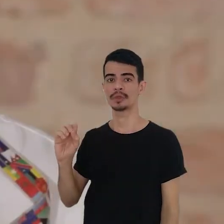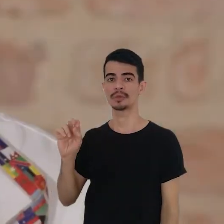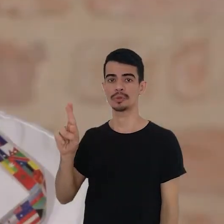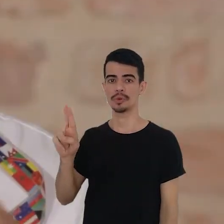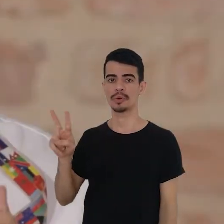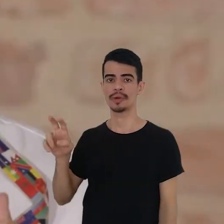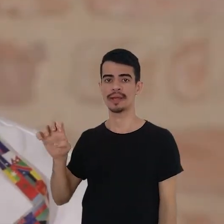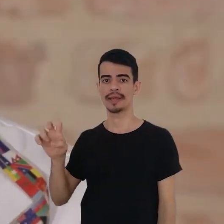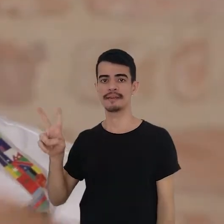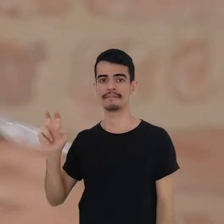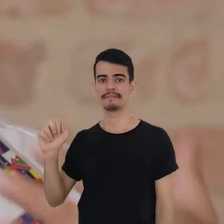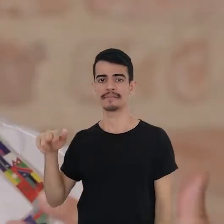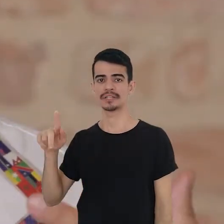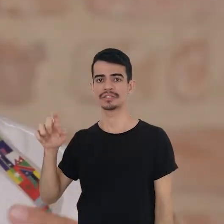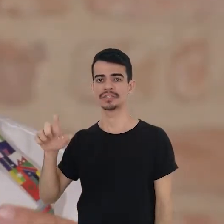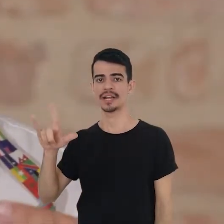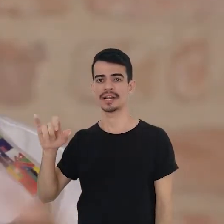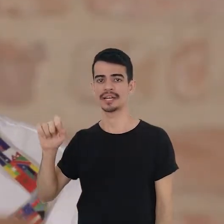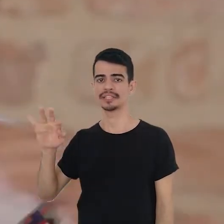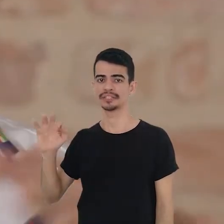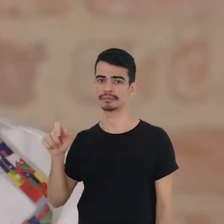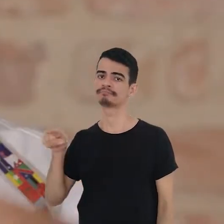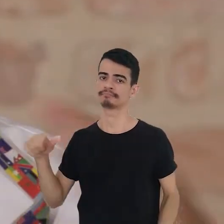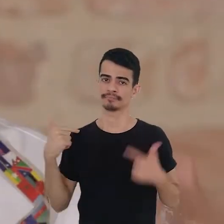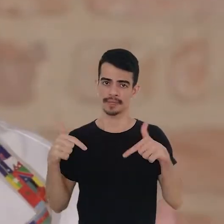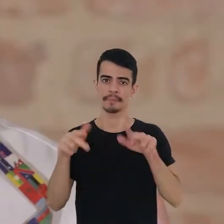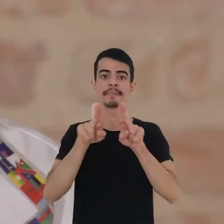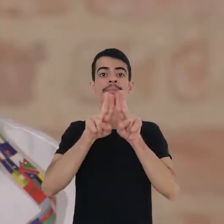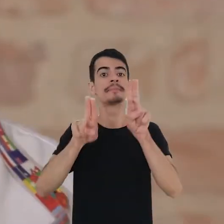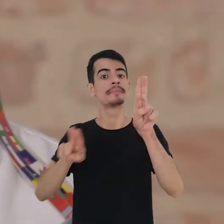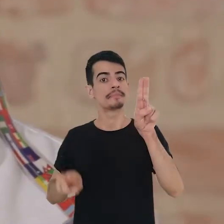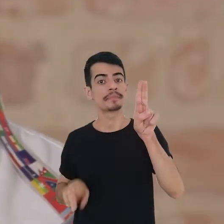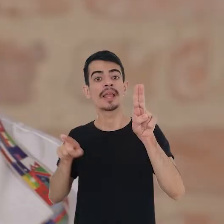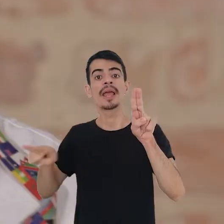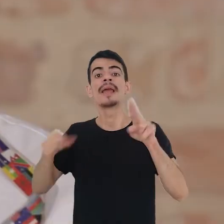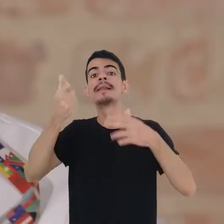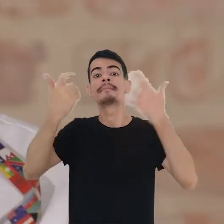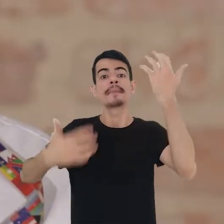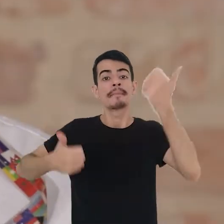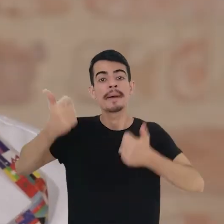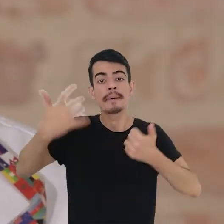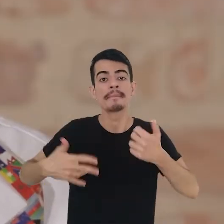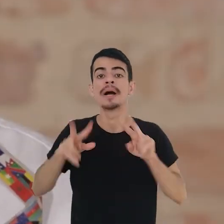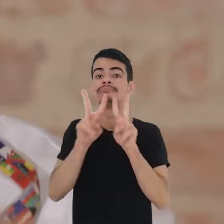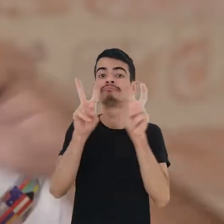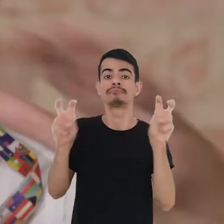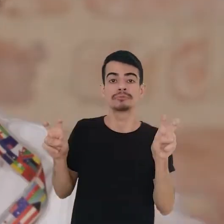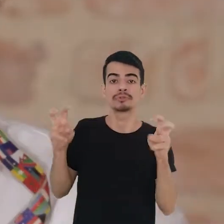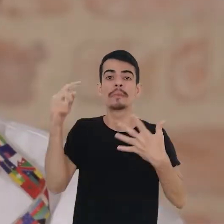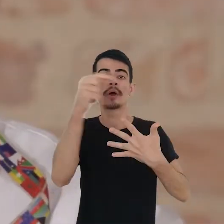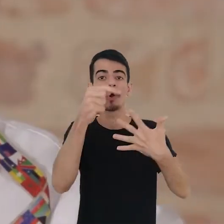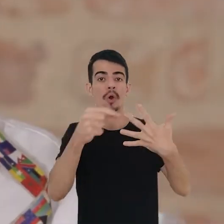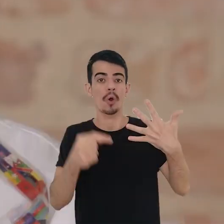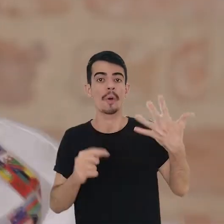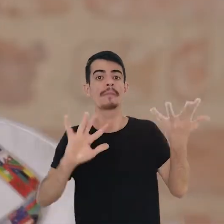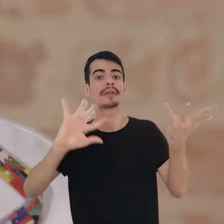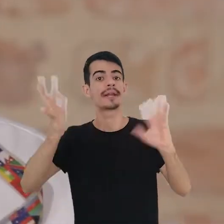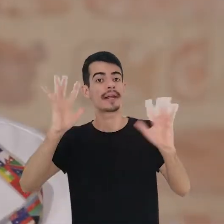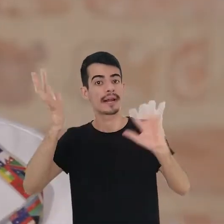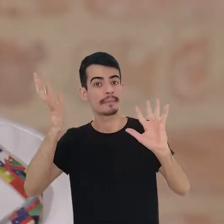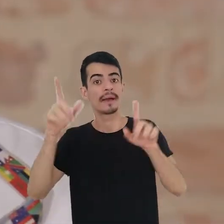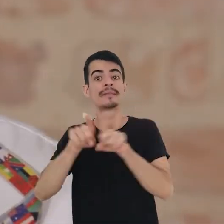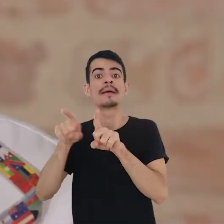da Universidade do Estado do Rio de Janeiro, irá conversar sobre os componentes do clima e variabilidades